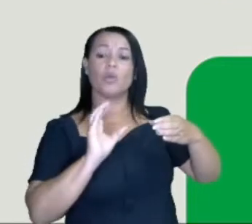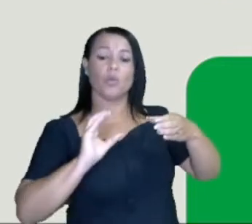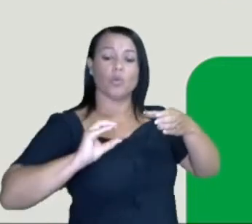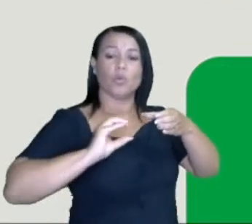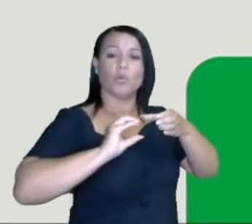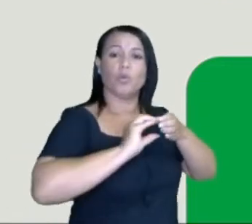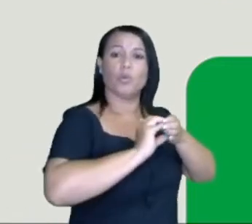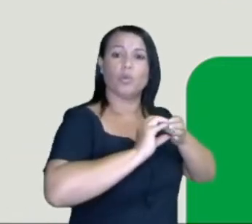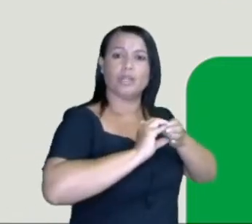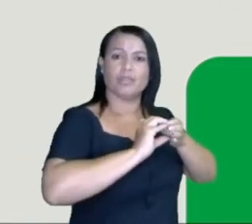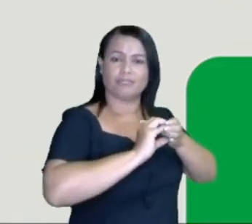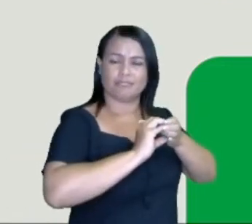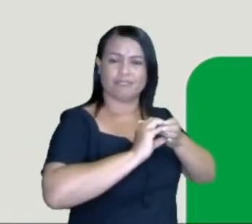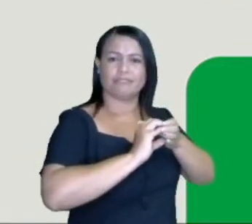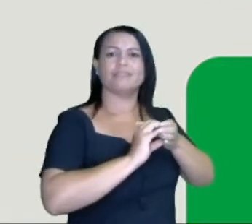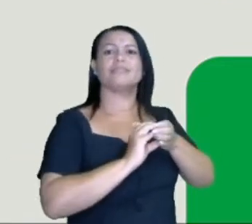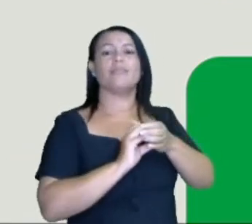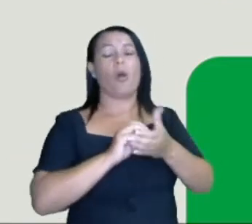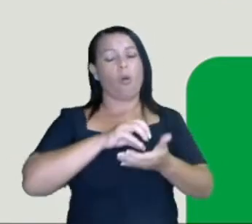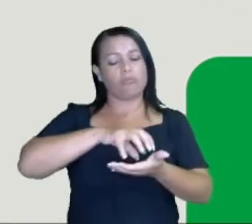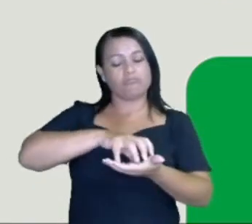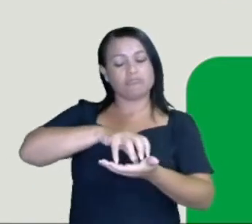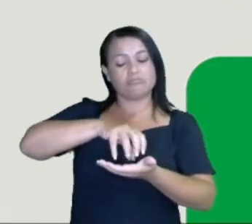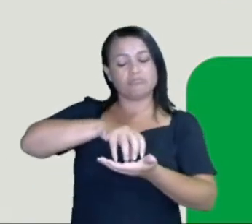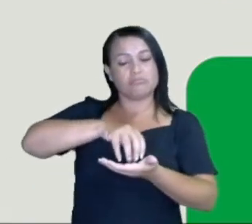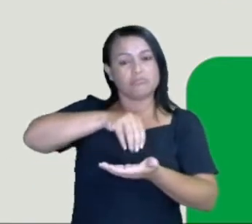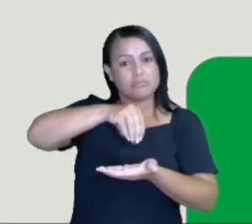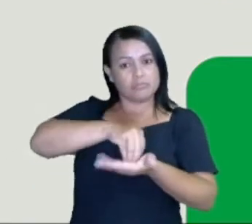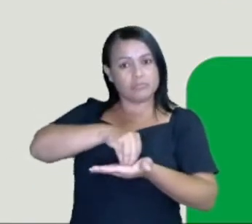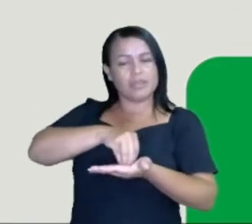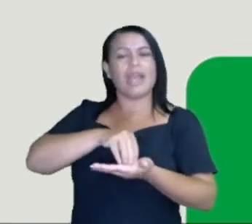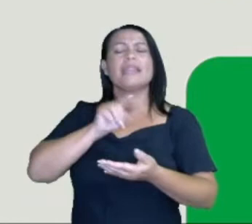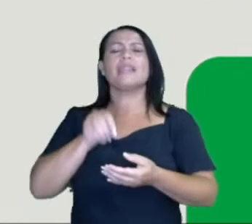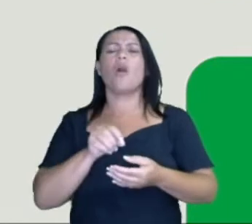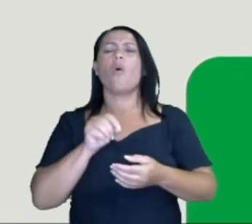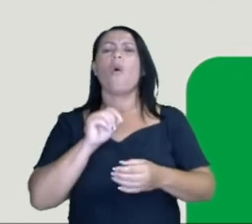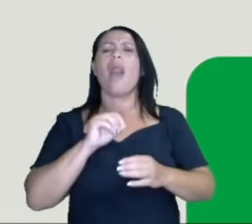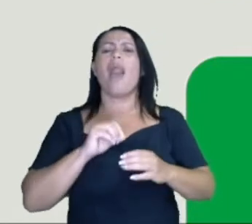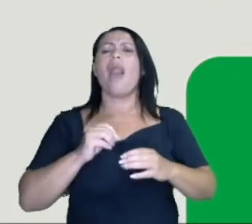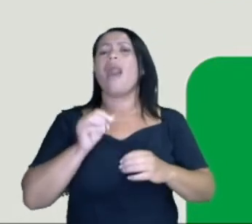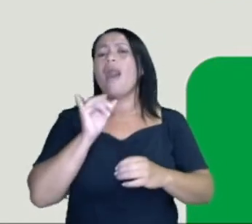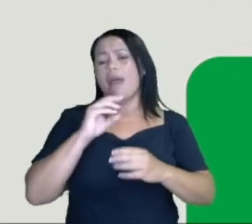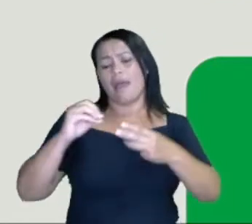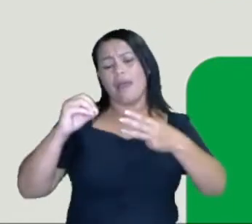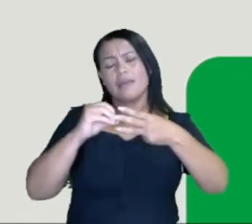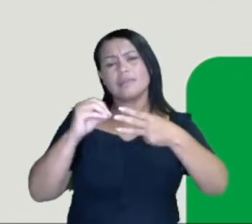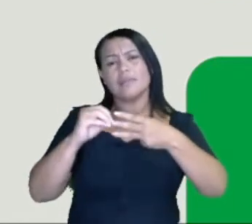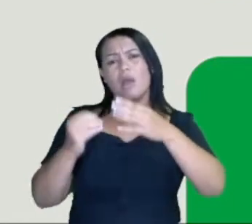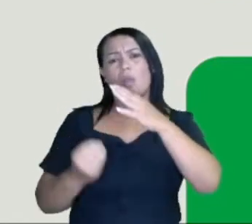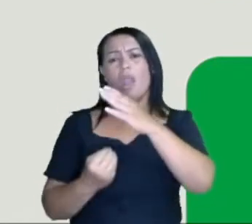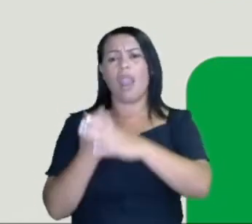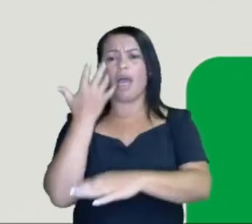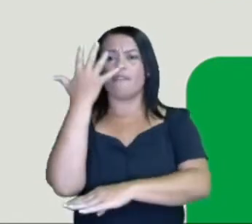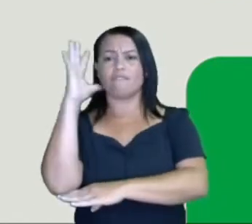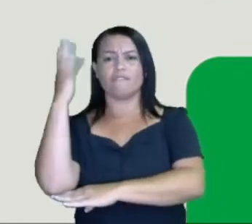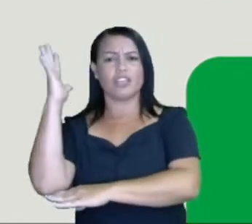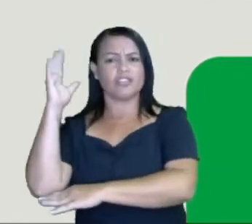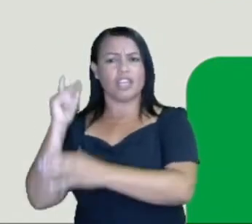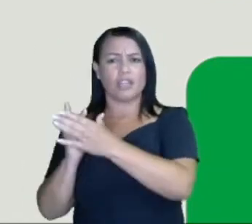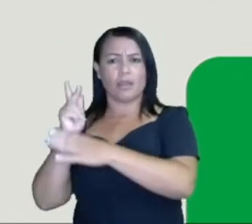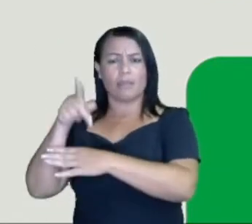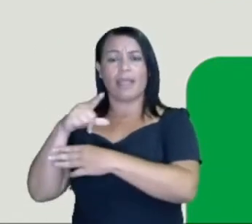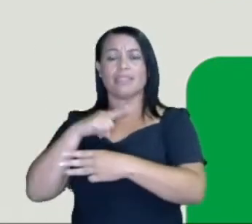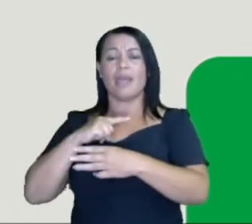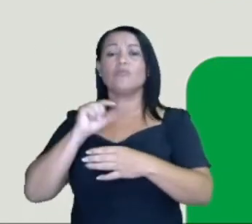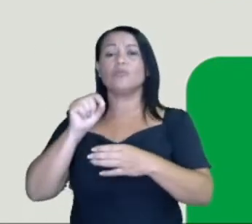que é a região central da célula. A célula vegetal, ela tem uma estrutura a mais, chamada de parede